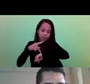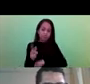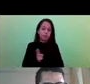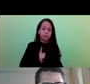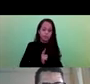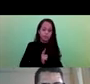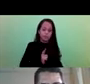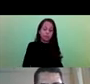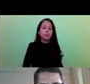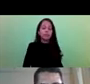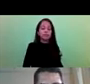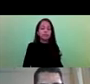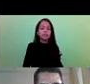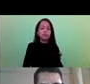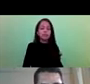Então,